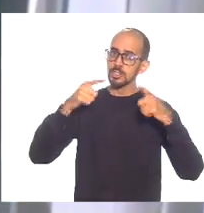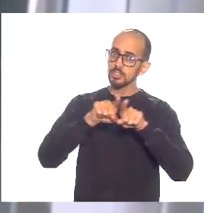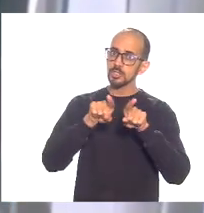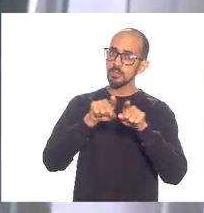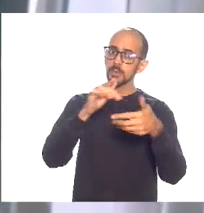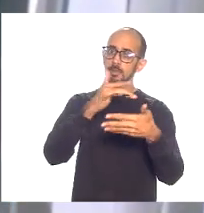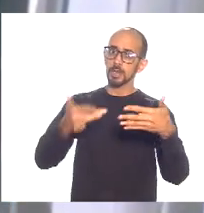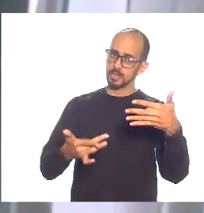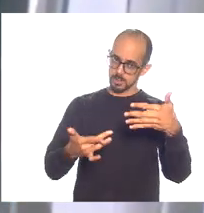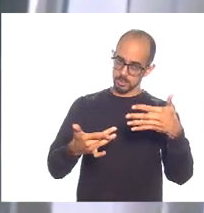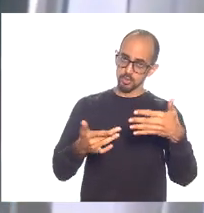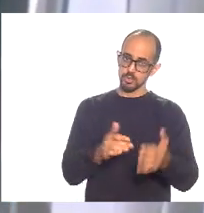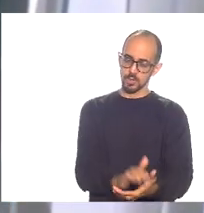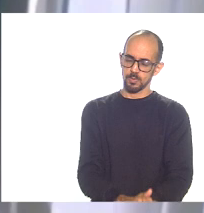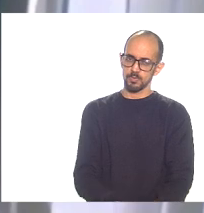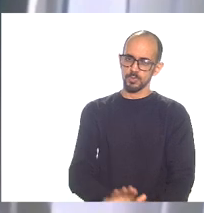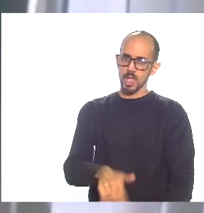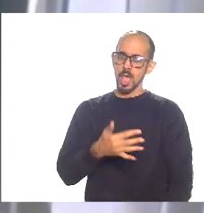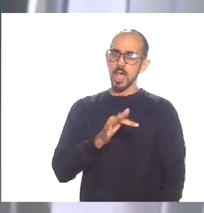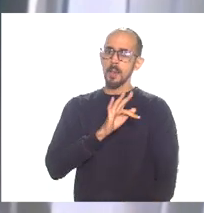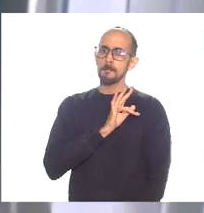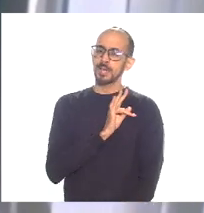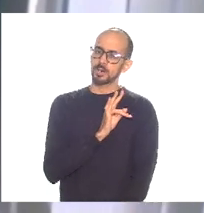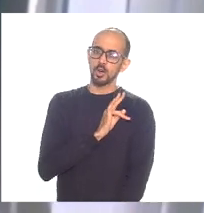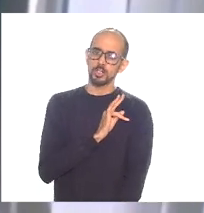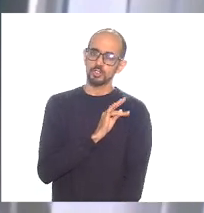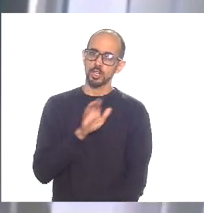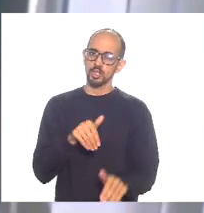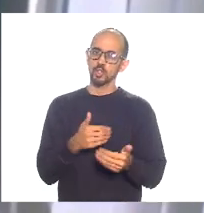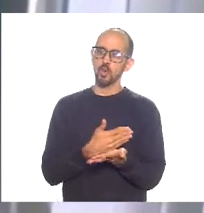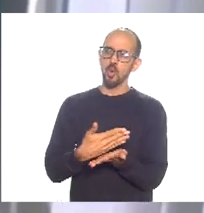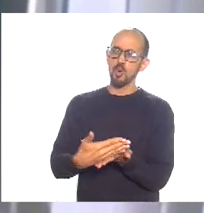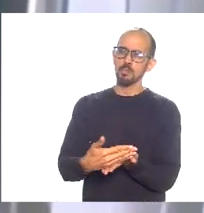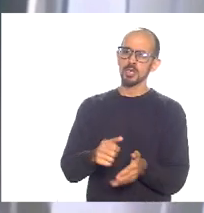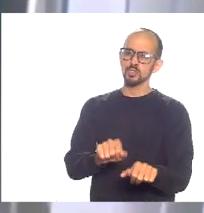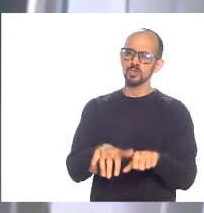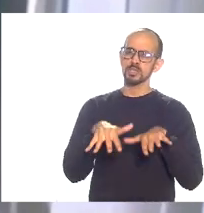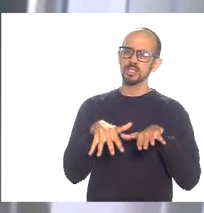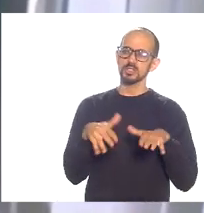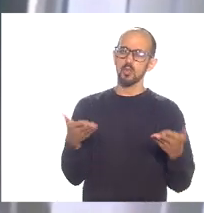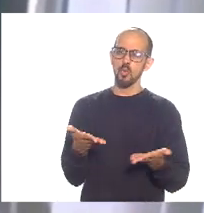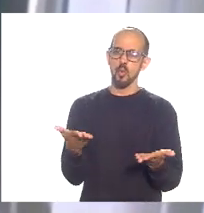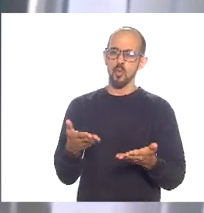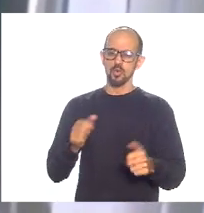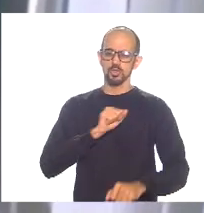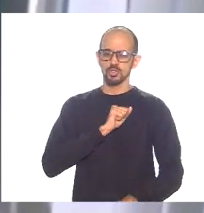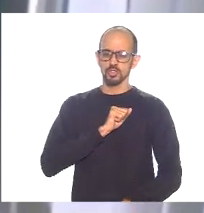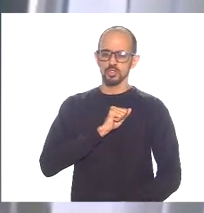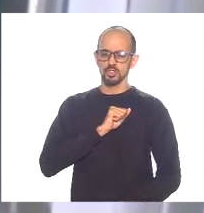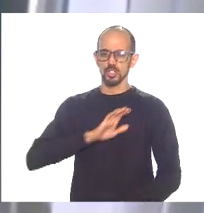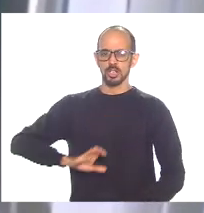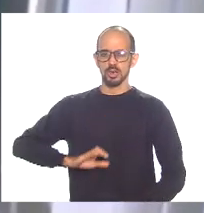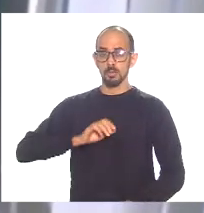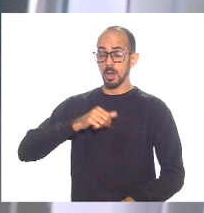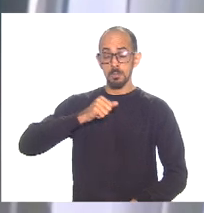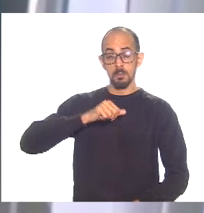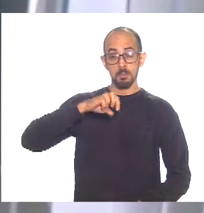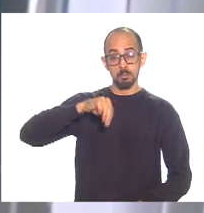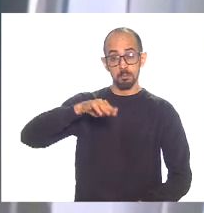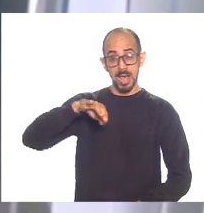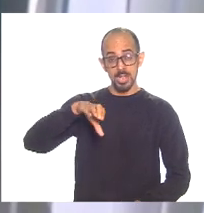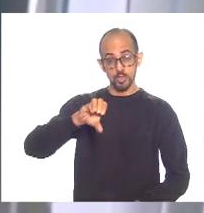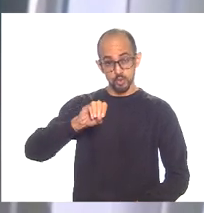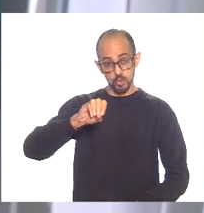sociais. Deputada Marta Rocha, quando no início da sessão plenária de hoje o deputado Márcio Pacheco fez uma questão de